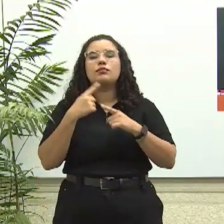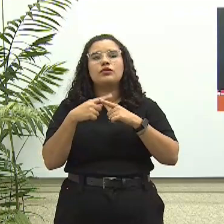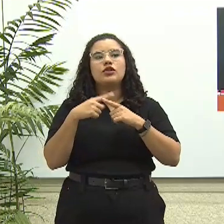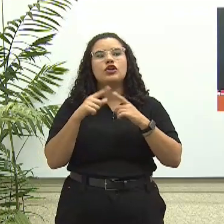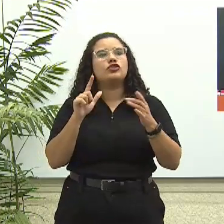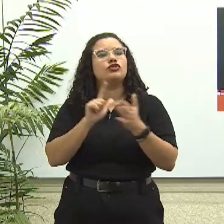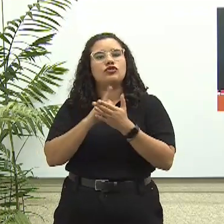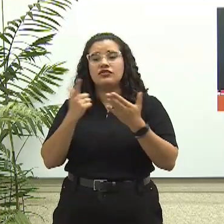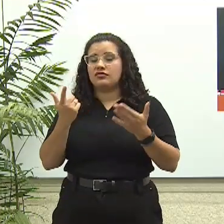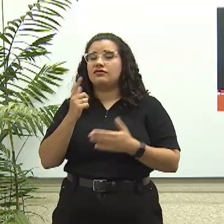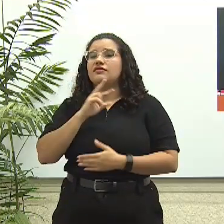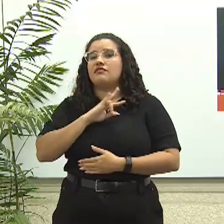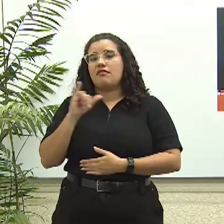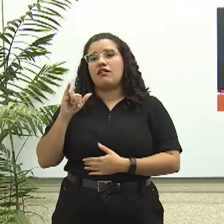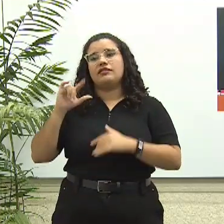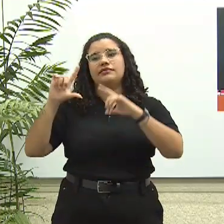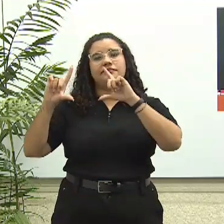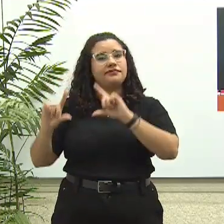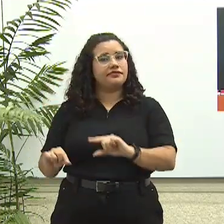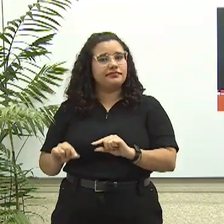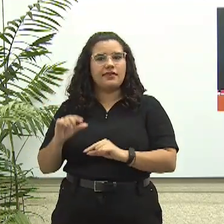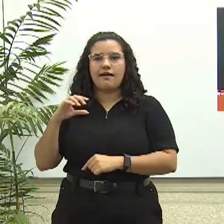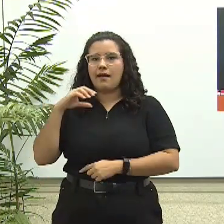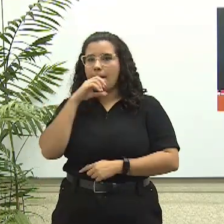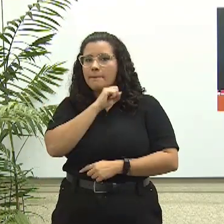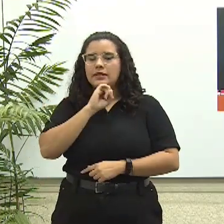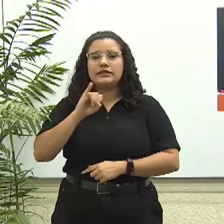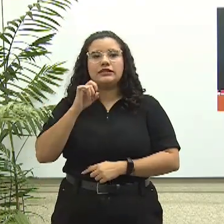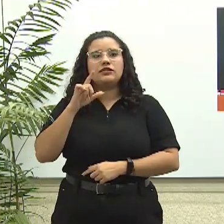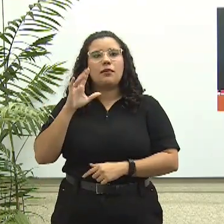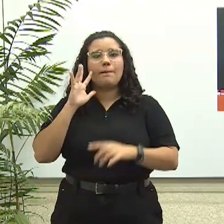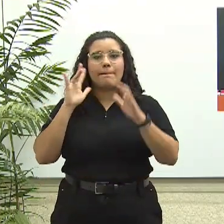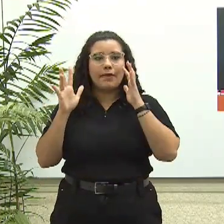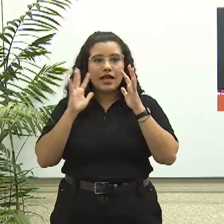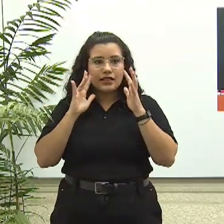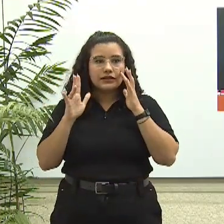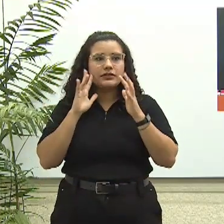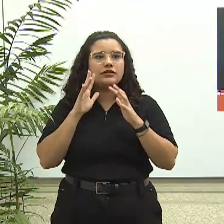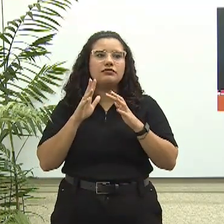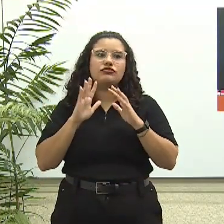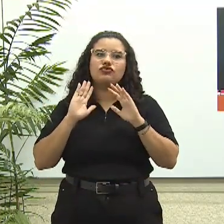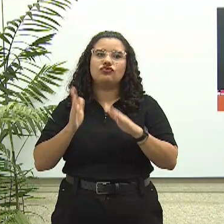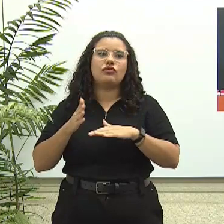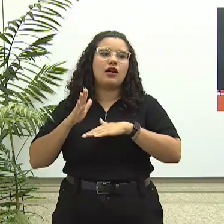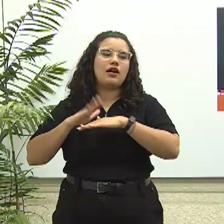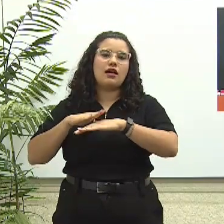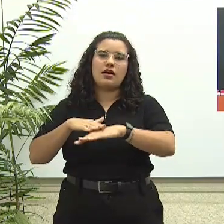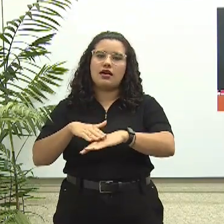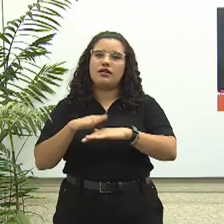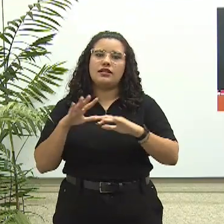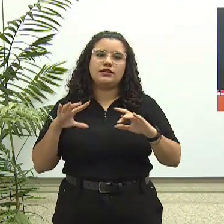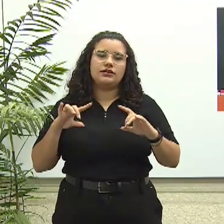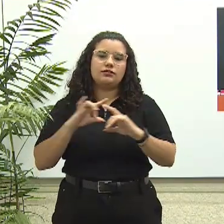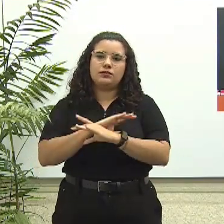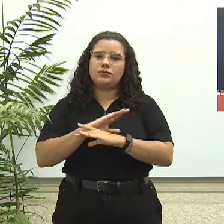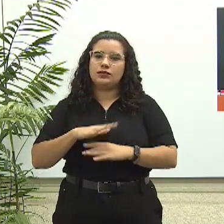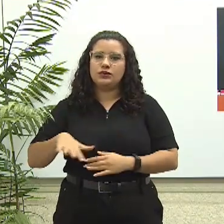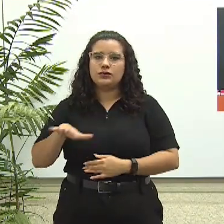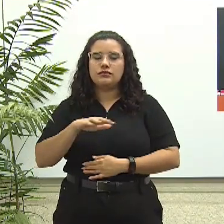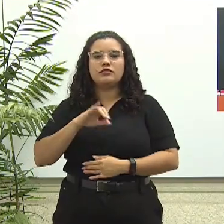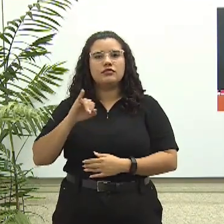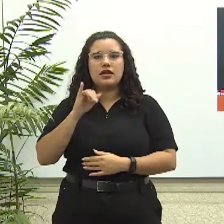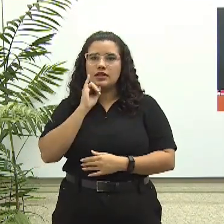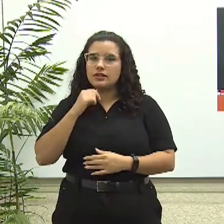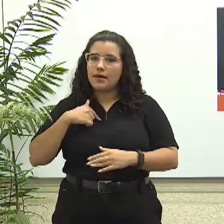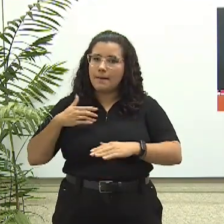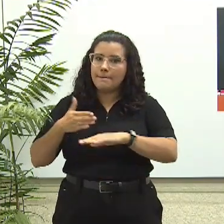outro que vai ser engolido rapidamente né assim se a gente pensar home Dual já é toda feita né se você Participei de